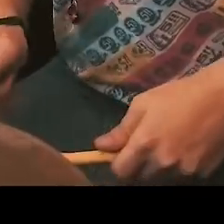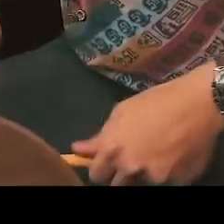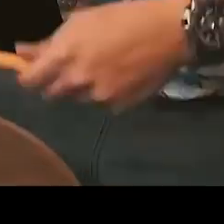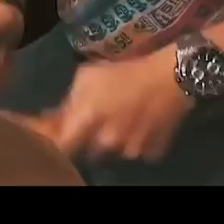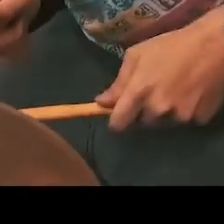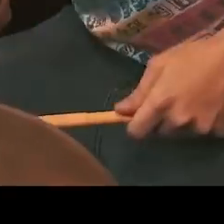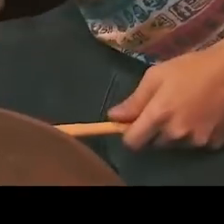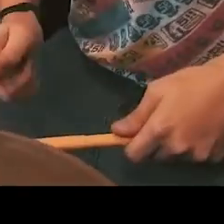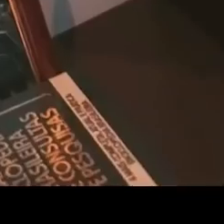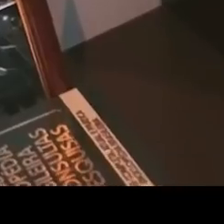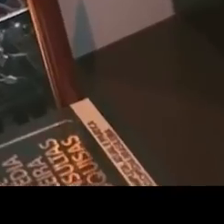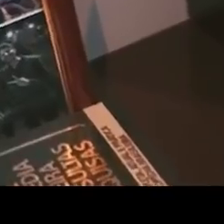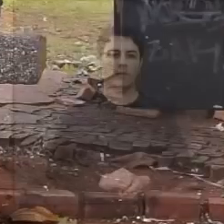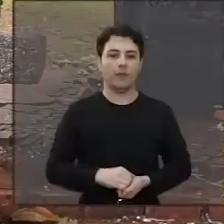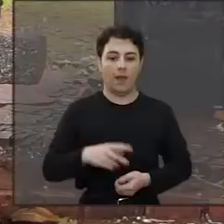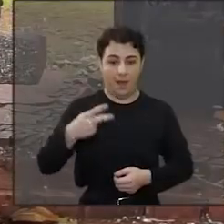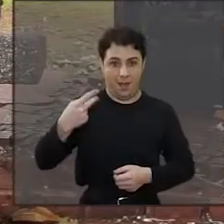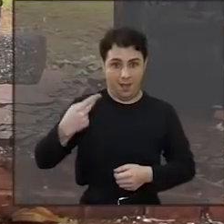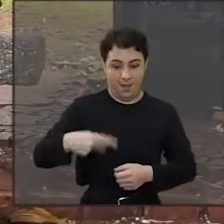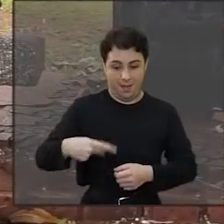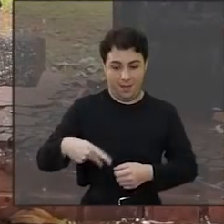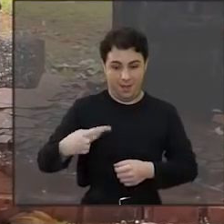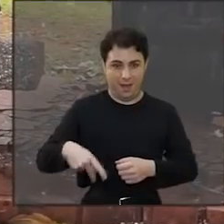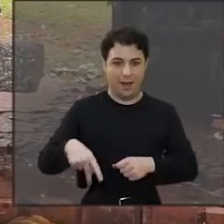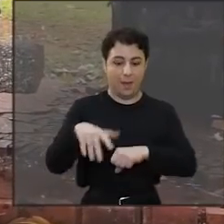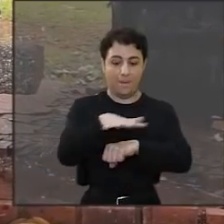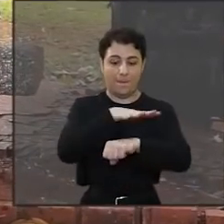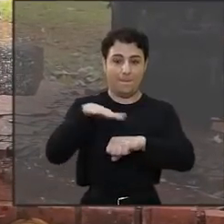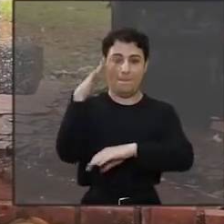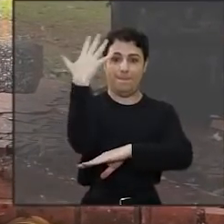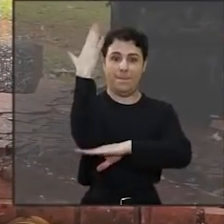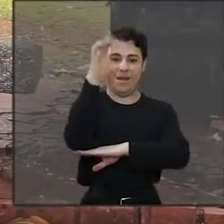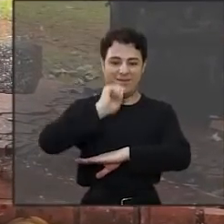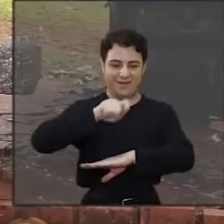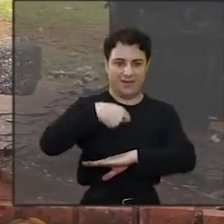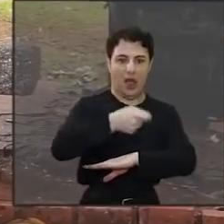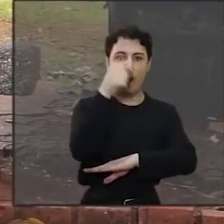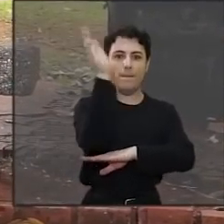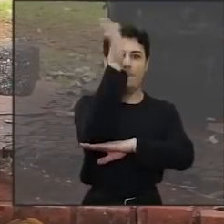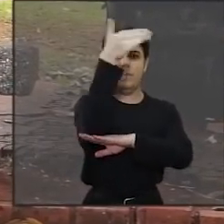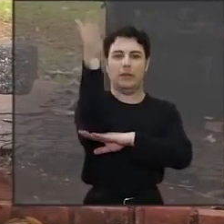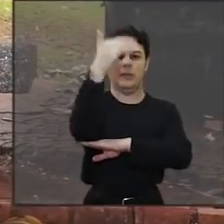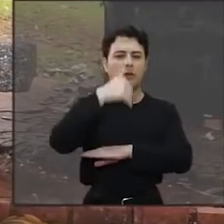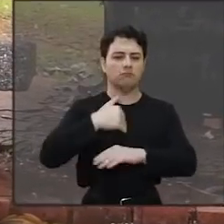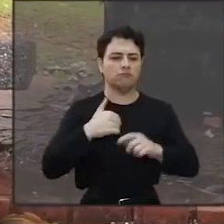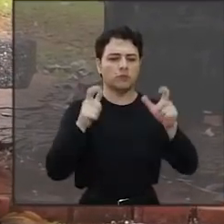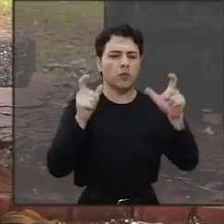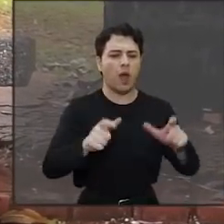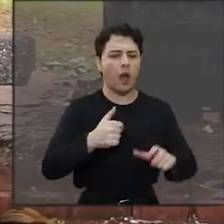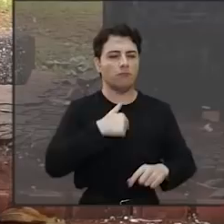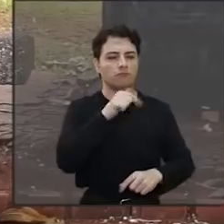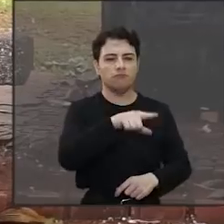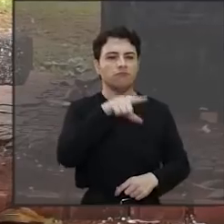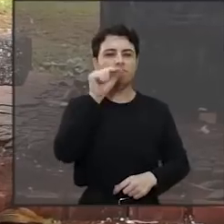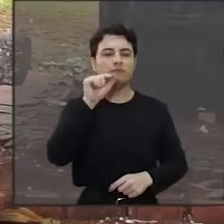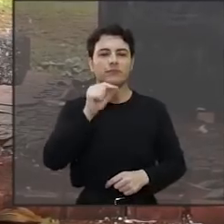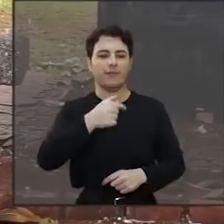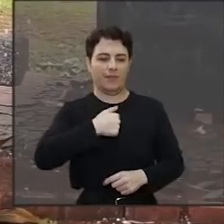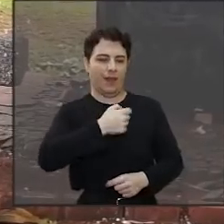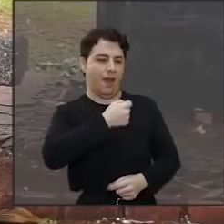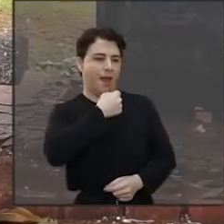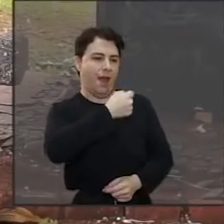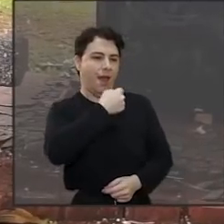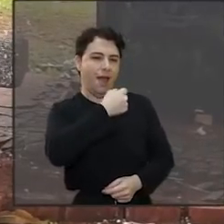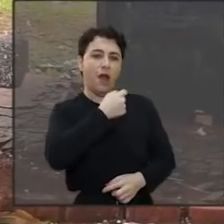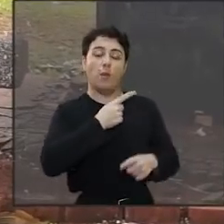redor. O caso aqui na Praça das Bandeiras é um lugar que eu escolhi como ambiente aqui